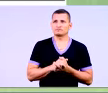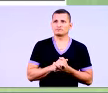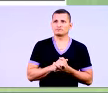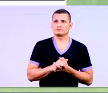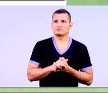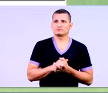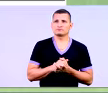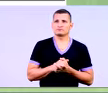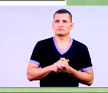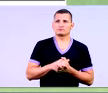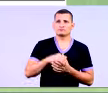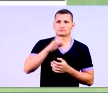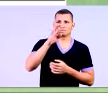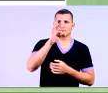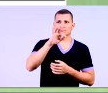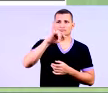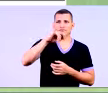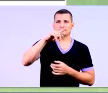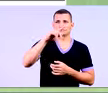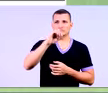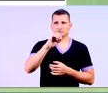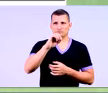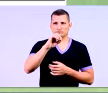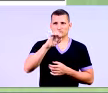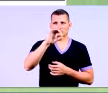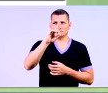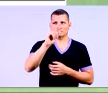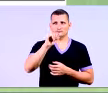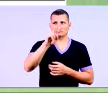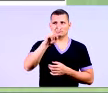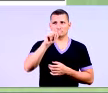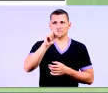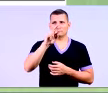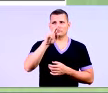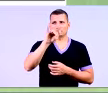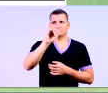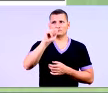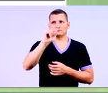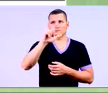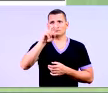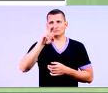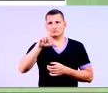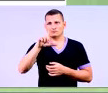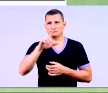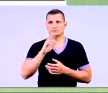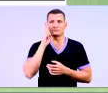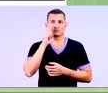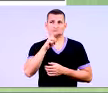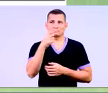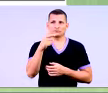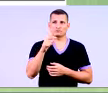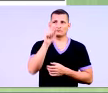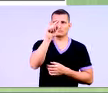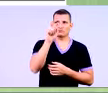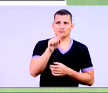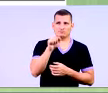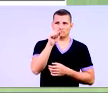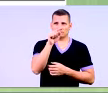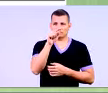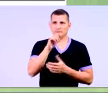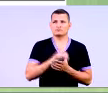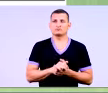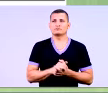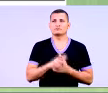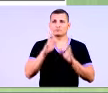tipo da variável e o nome da variável note que eu não tenho aqui os dois pontos que eu tenho visual g nenhum em